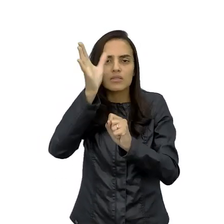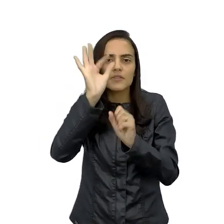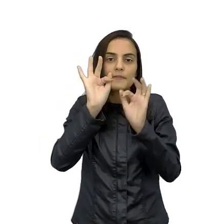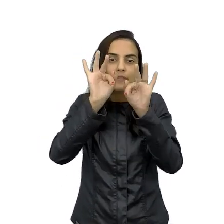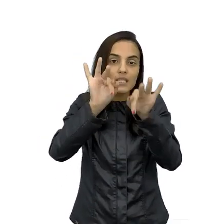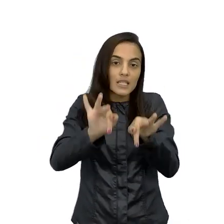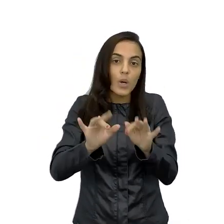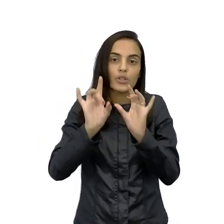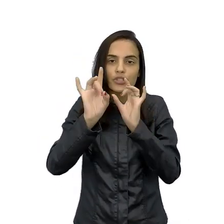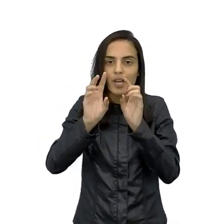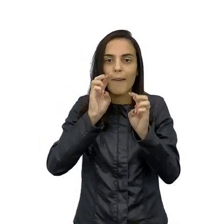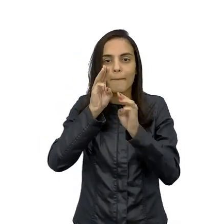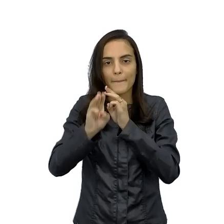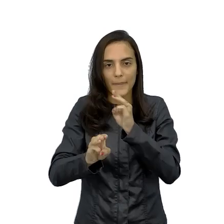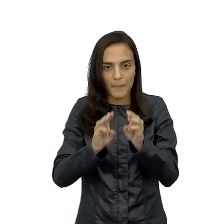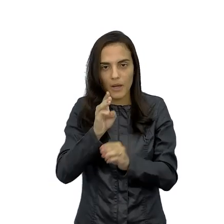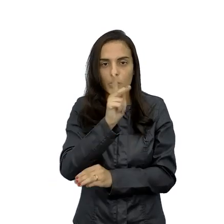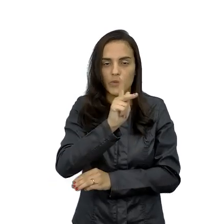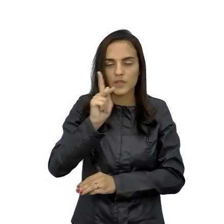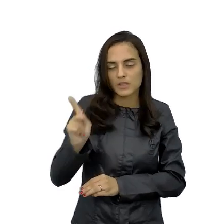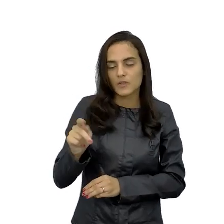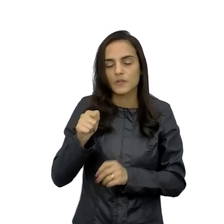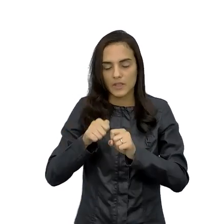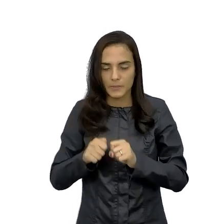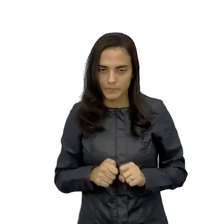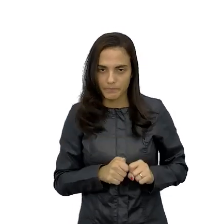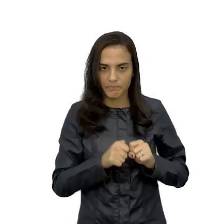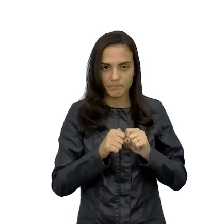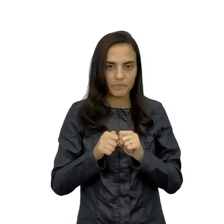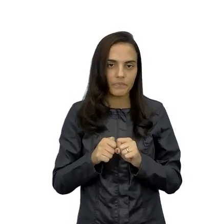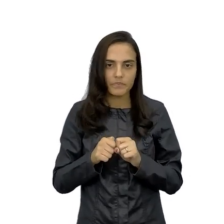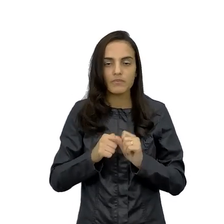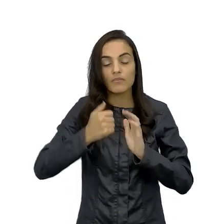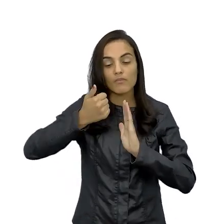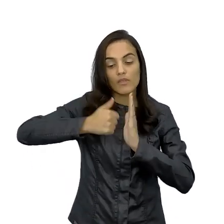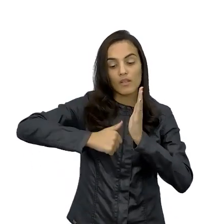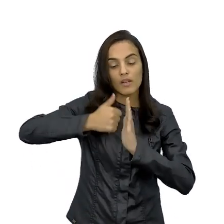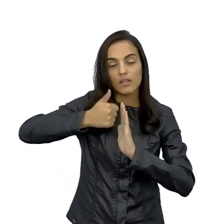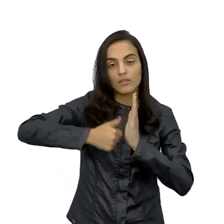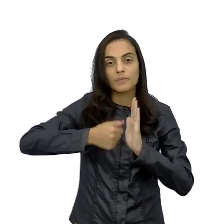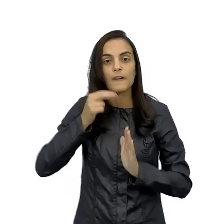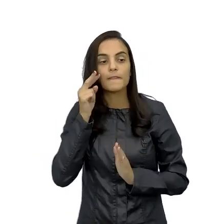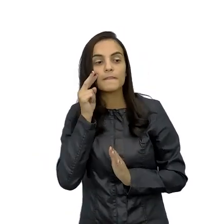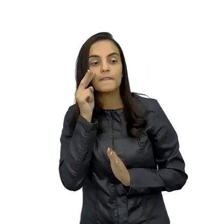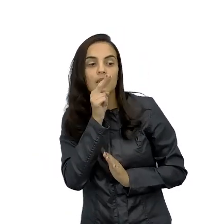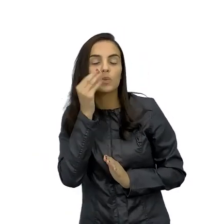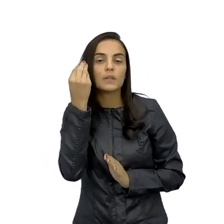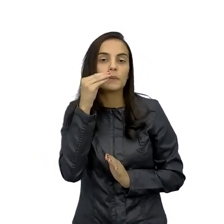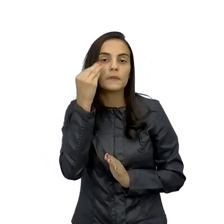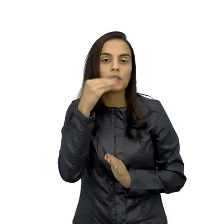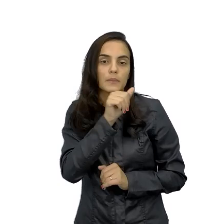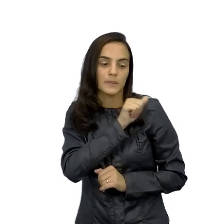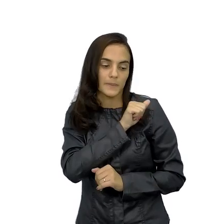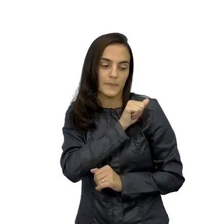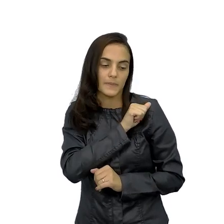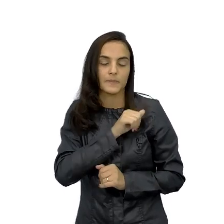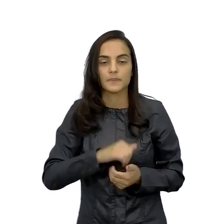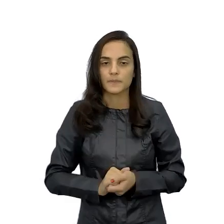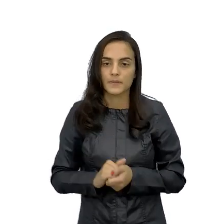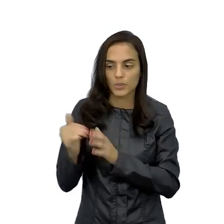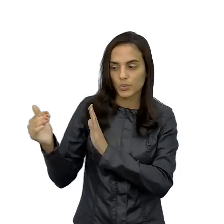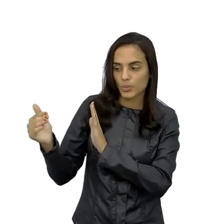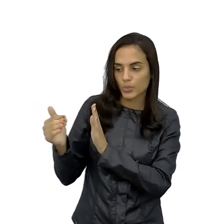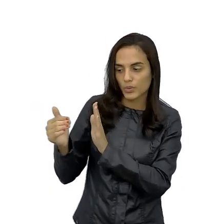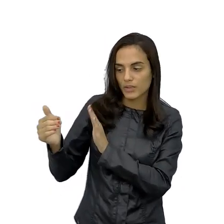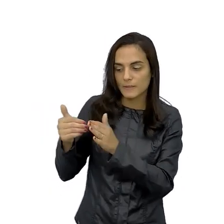de cada bimestre, quando os professores fazem uma avaliação do nível de aproveitamento dos seus alunos durante